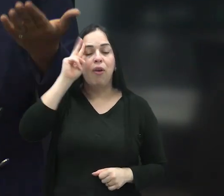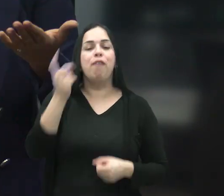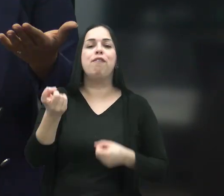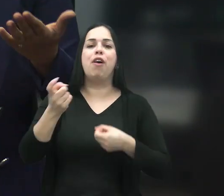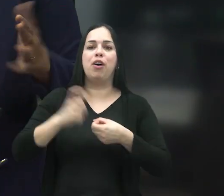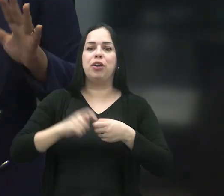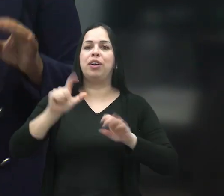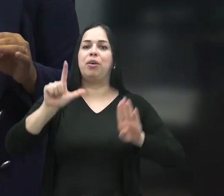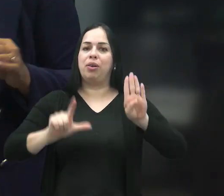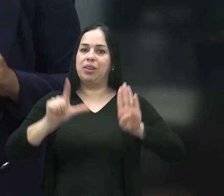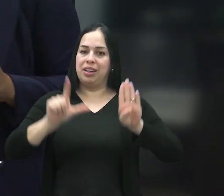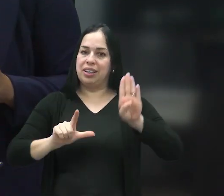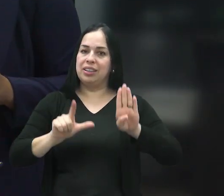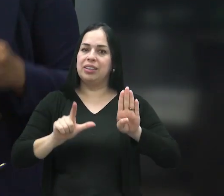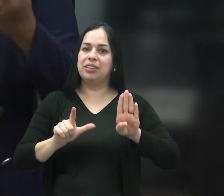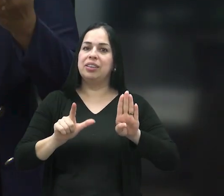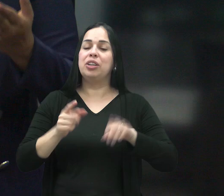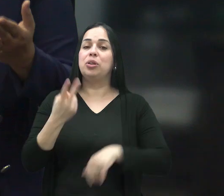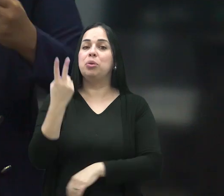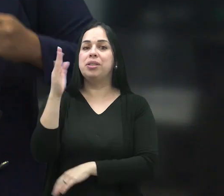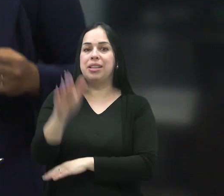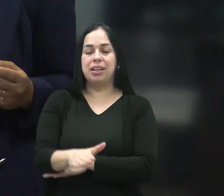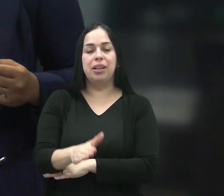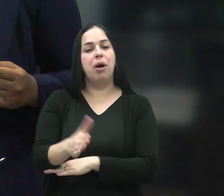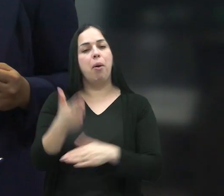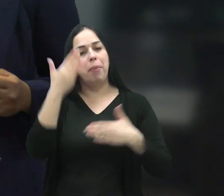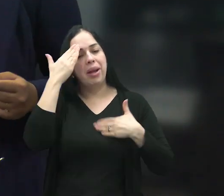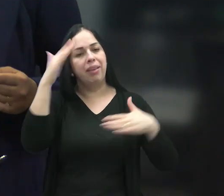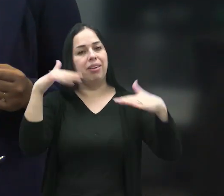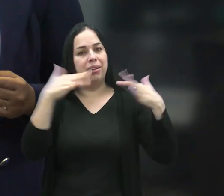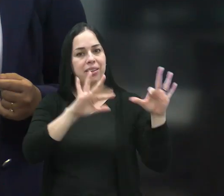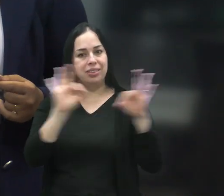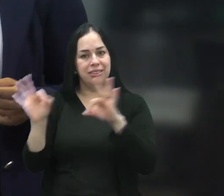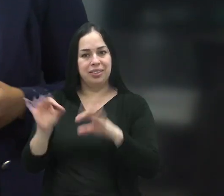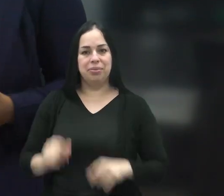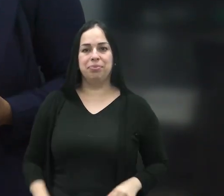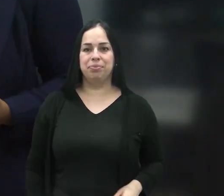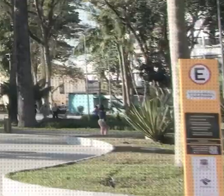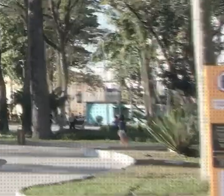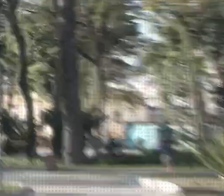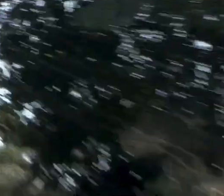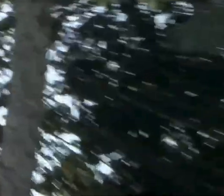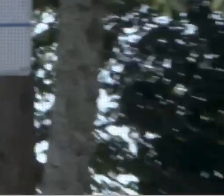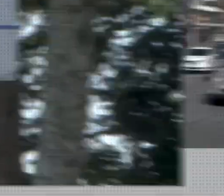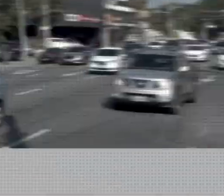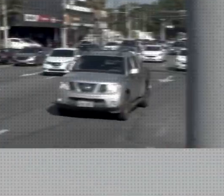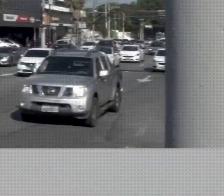Boletim Legislativo às 2 horas da tarde. Obrigado pela companhia e até a próxima!